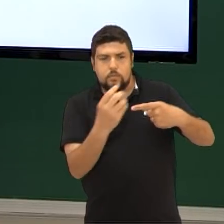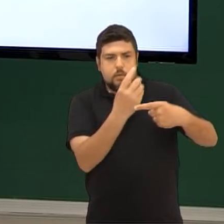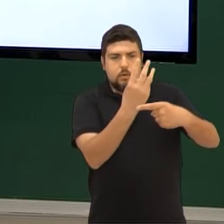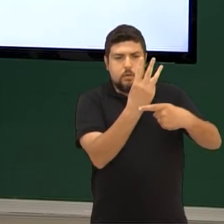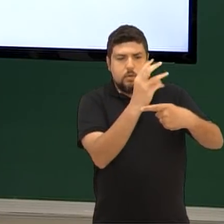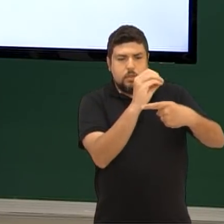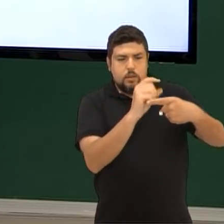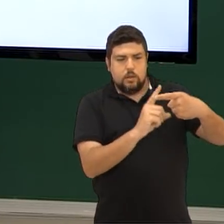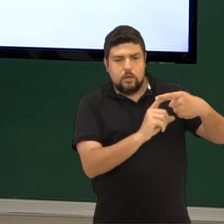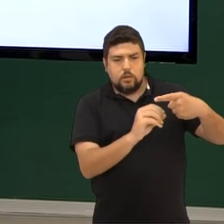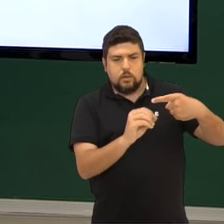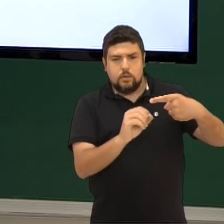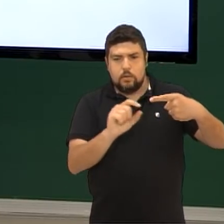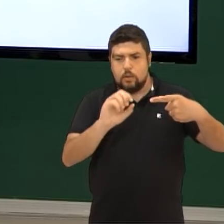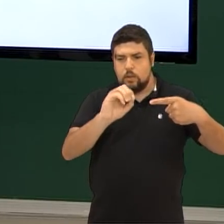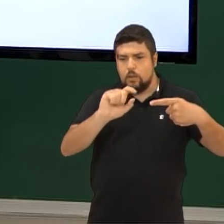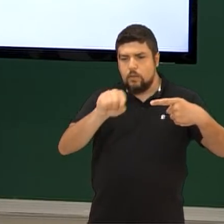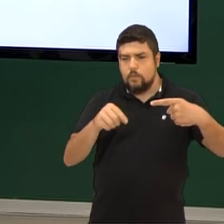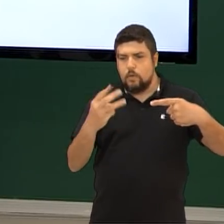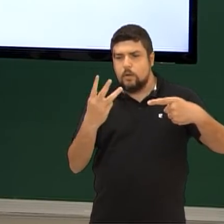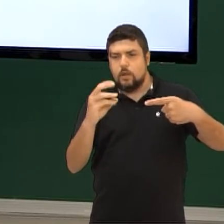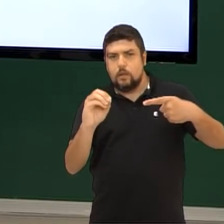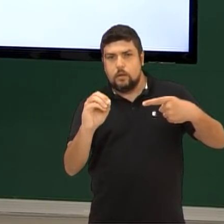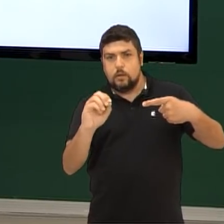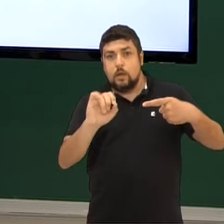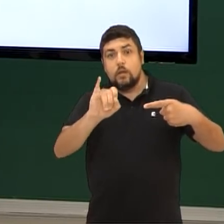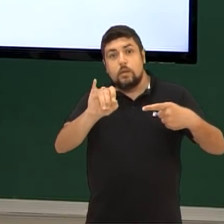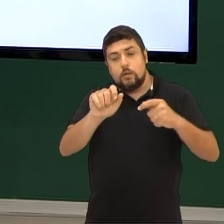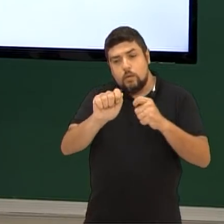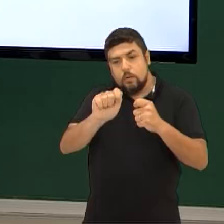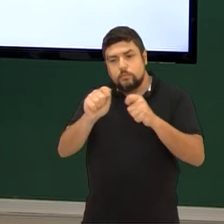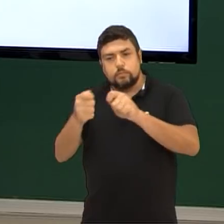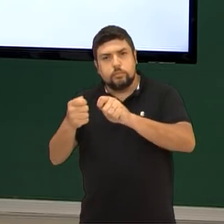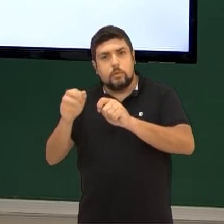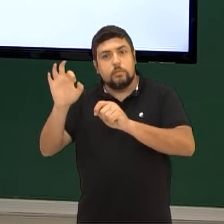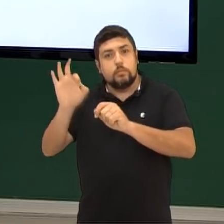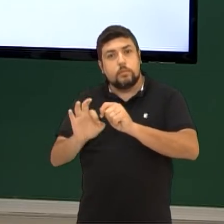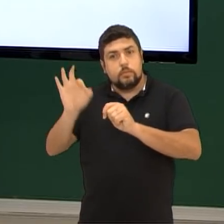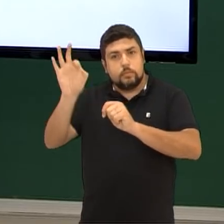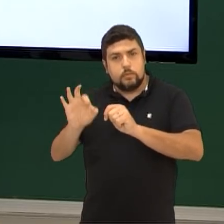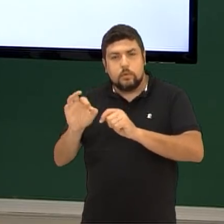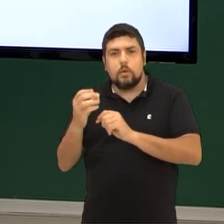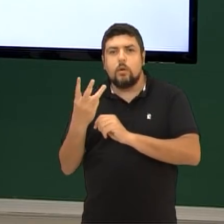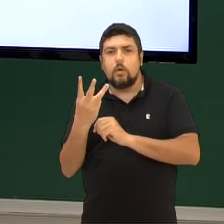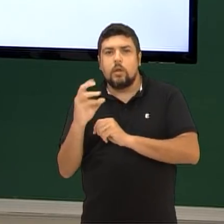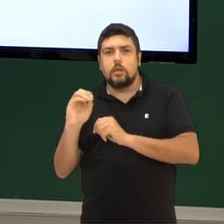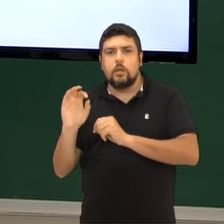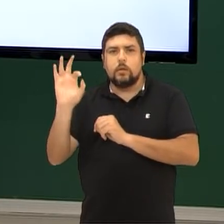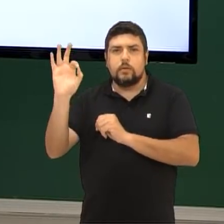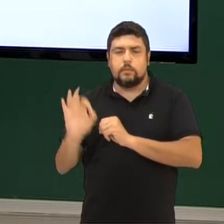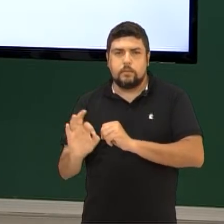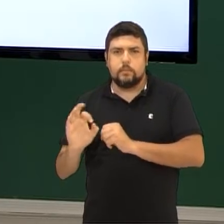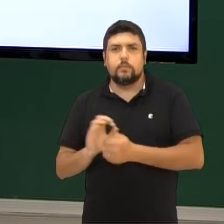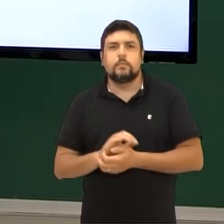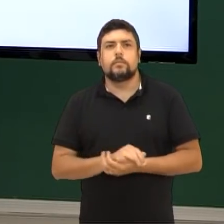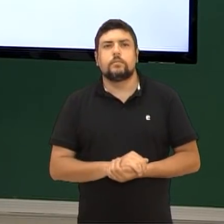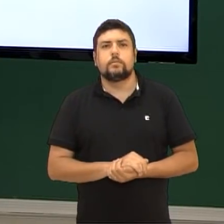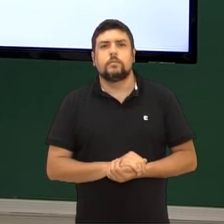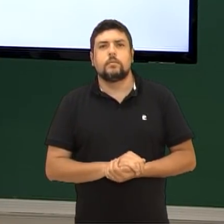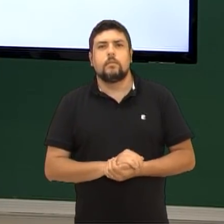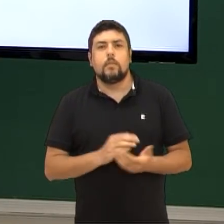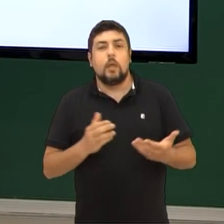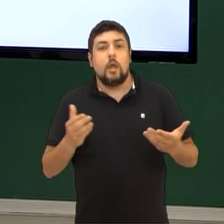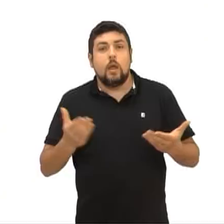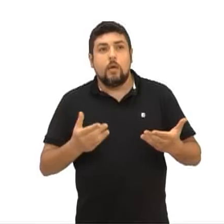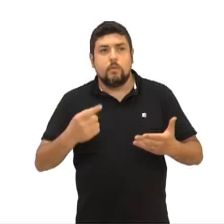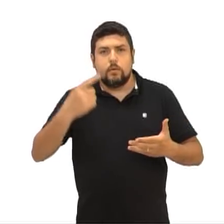na porcentagem, ele ficaria como 30%. Neste primeiro exercício, eu gostaria